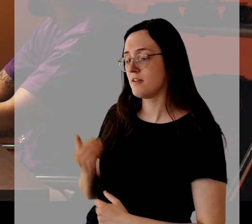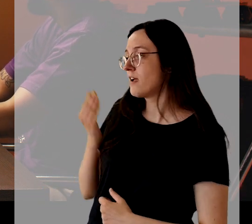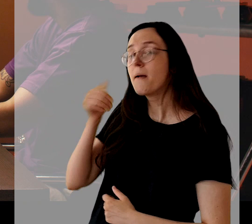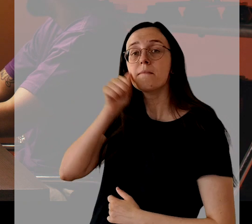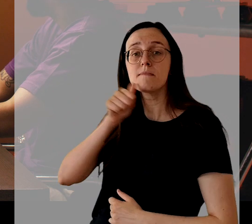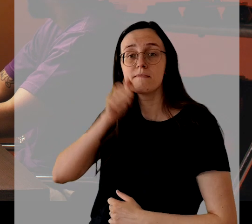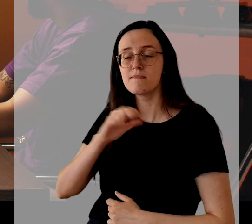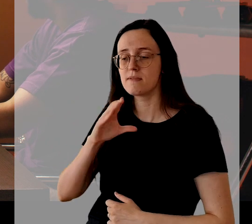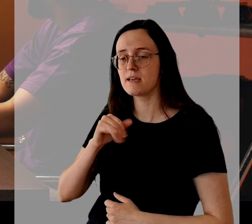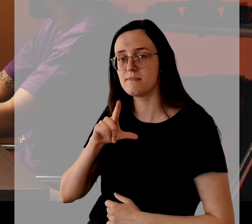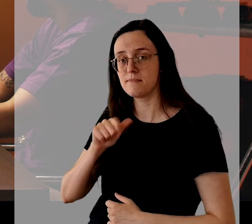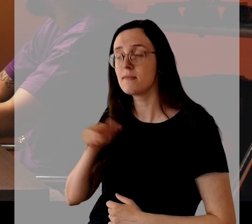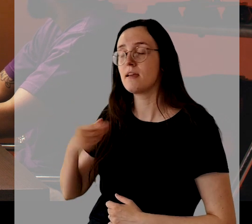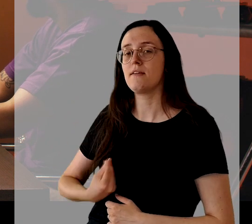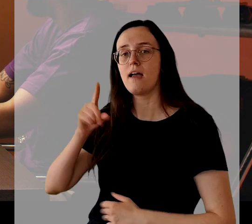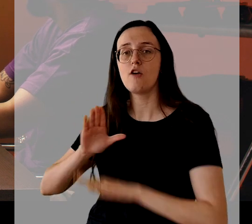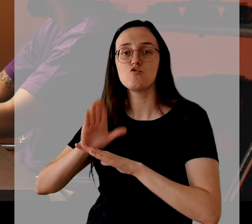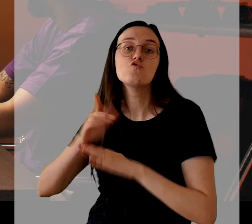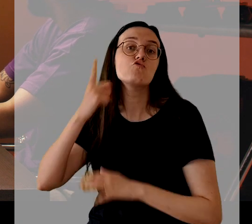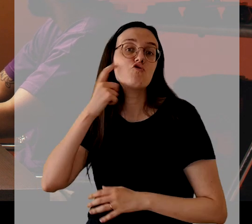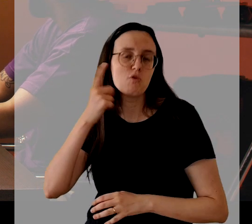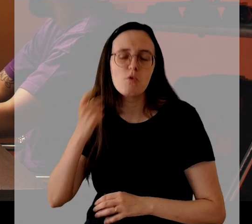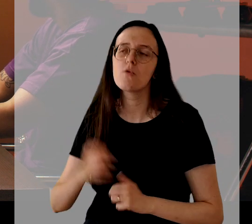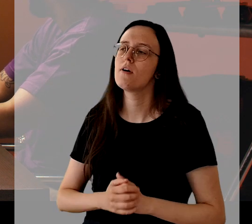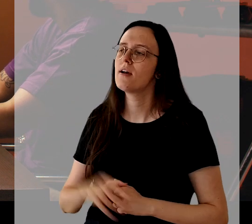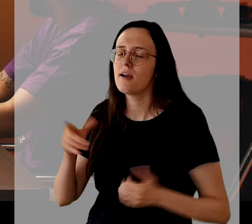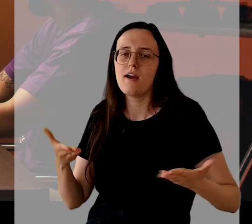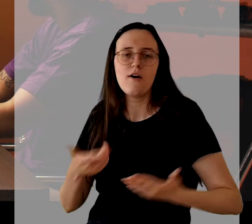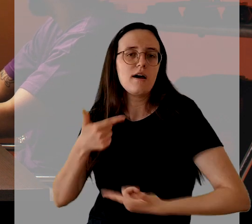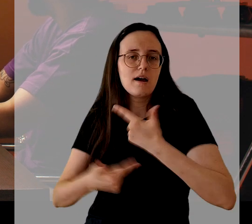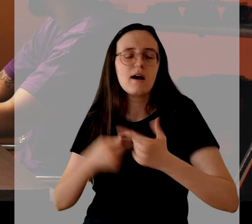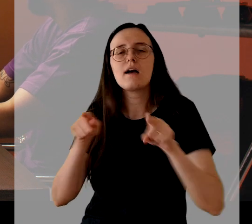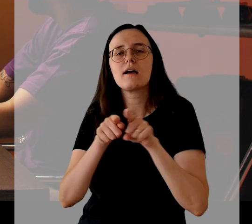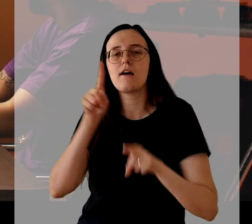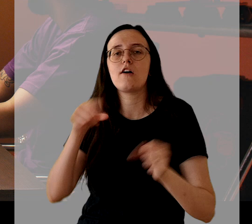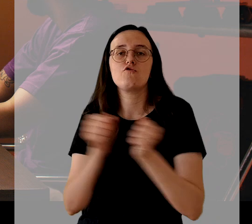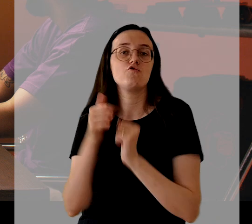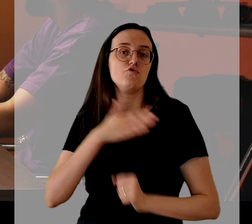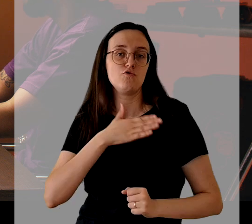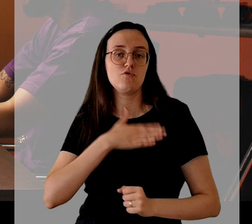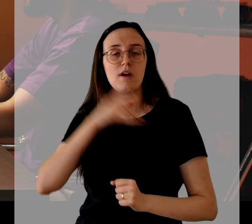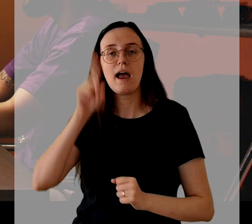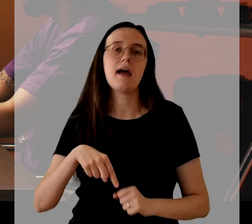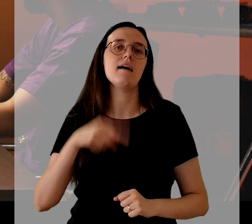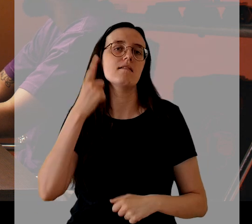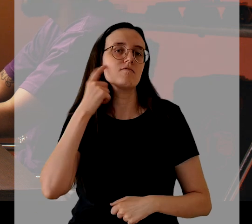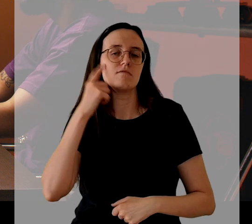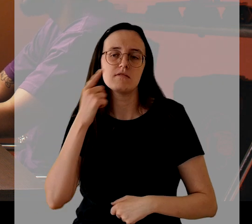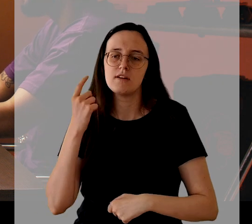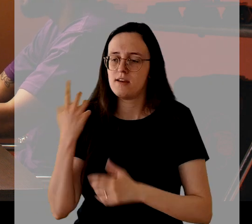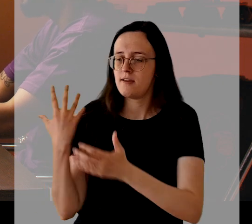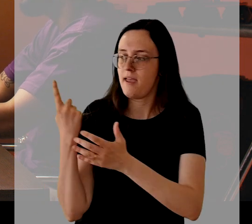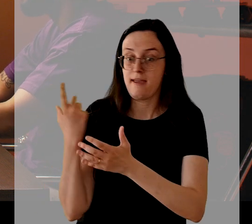tem a Camille Smith. Ela é assistente de som. E ela recentemente tem trabalhado também muito comigo com a gravação de